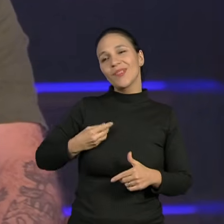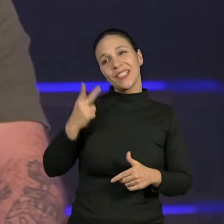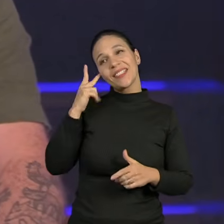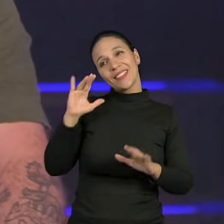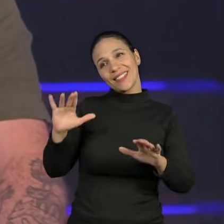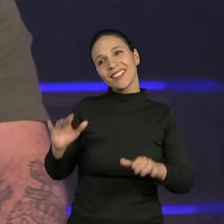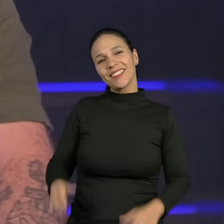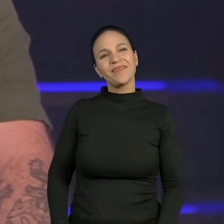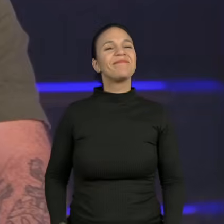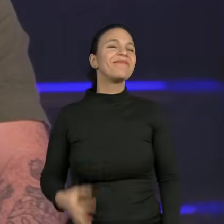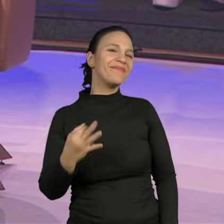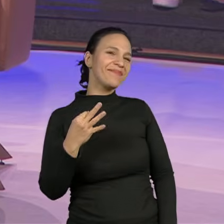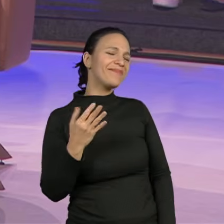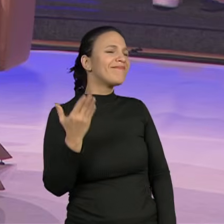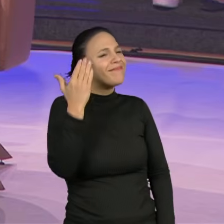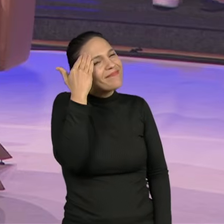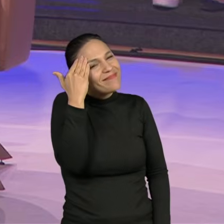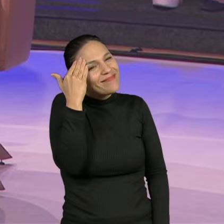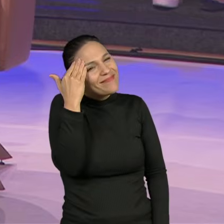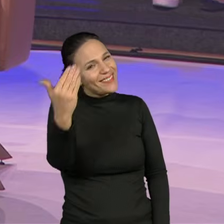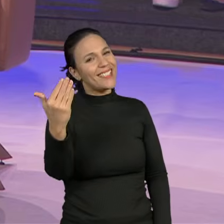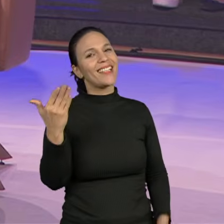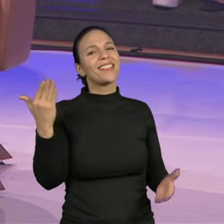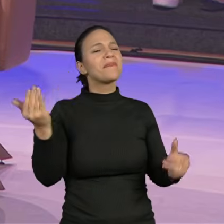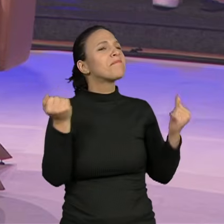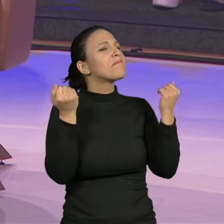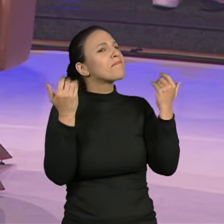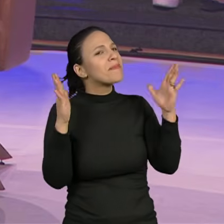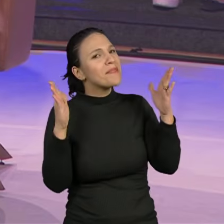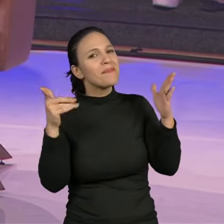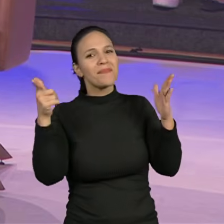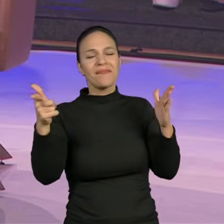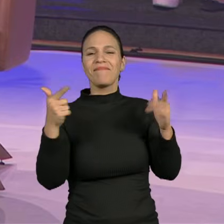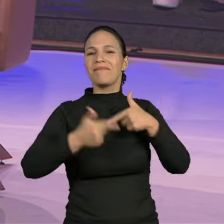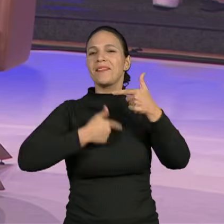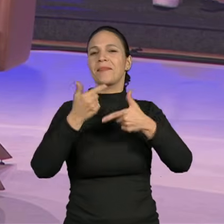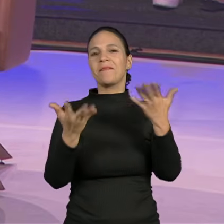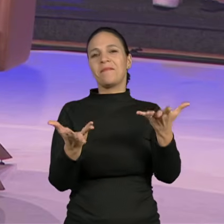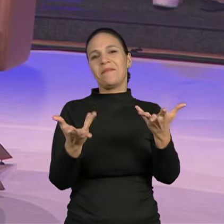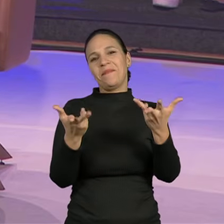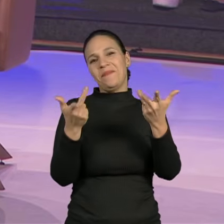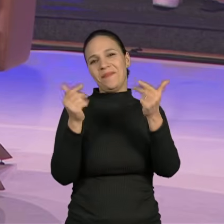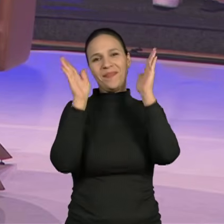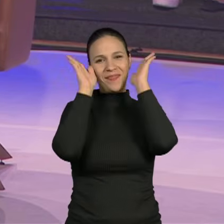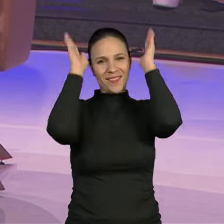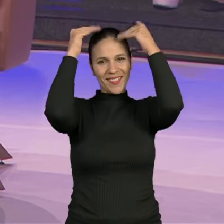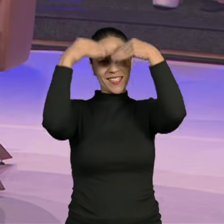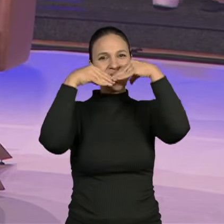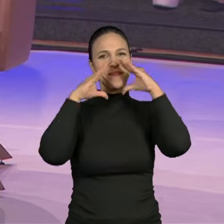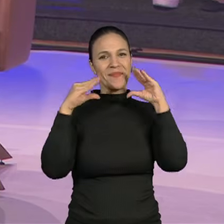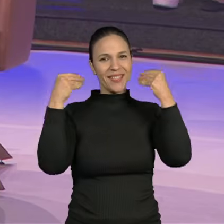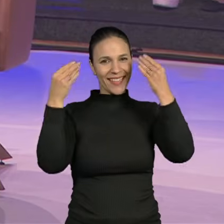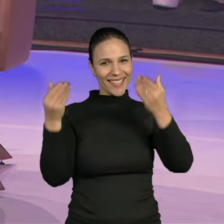isso. É isso aí. Quero te agradecer aqui, parabéns, Mundo Bita, continue fazendo bem.